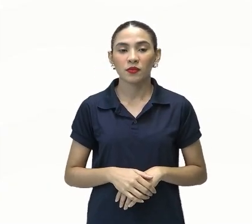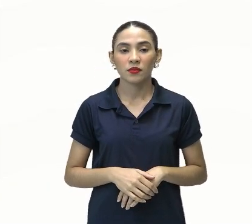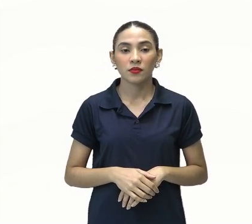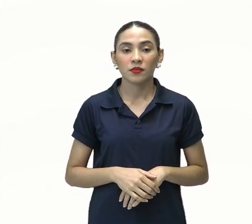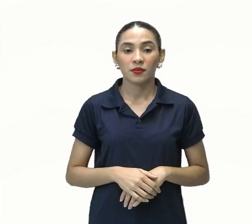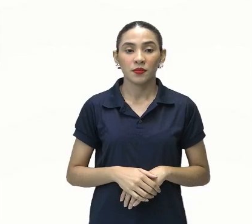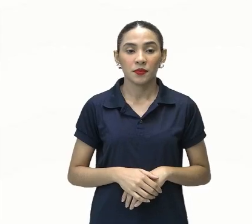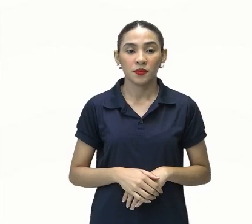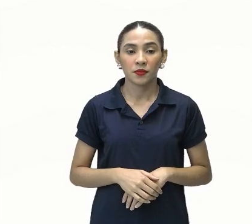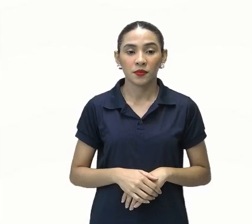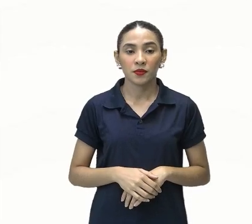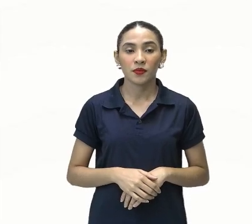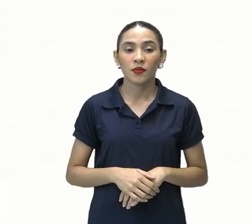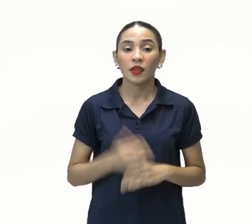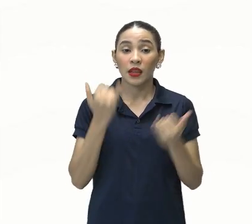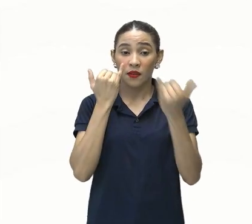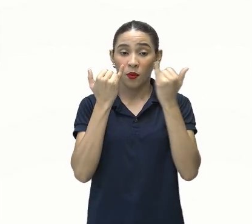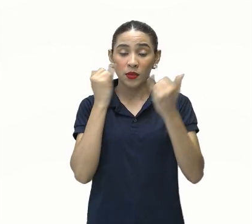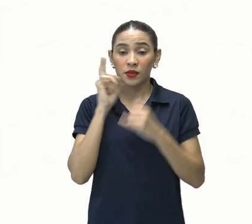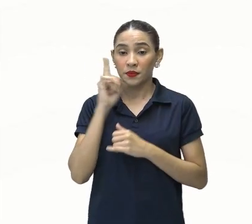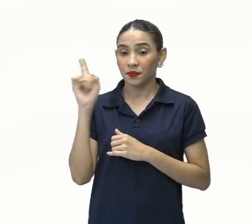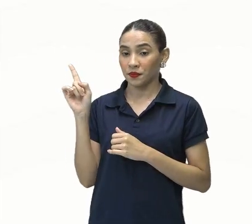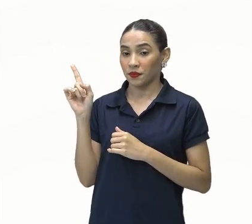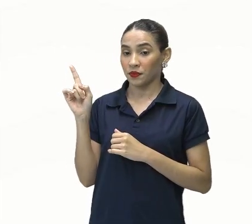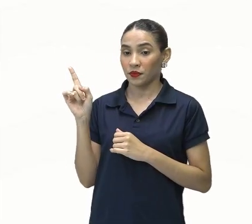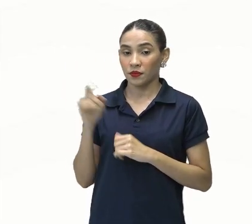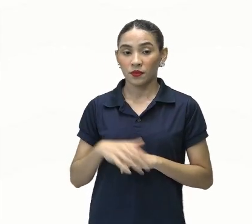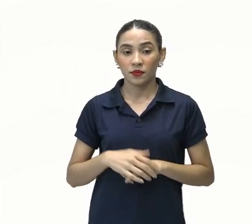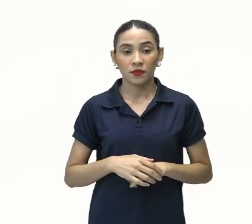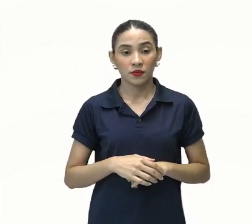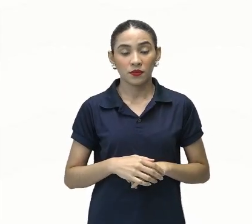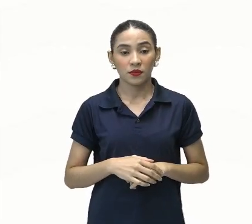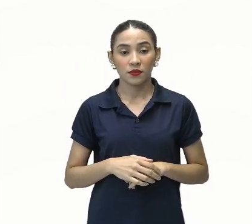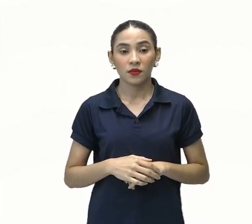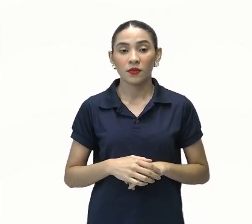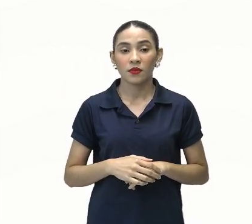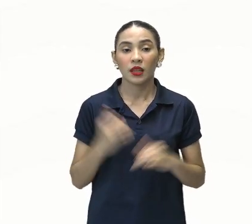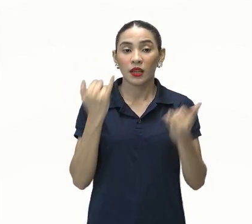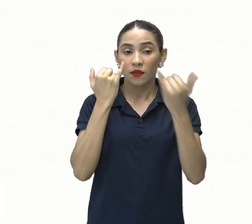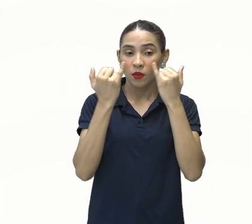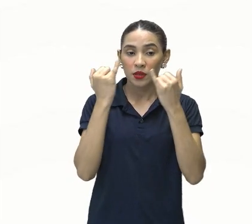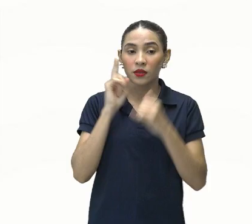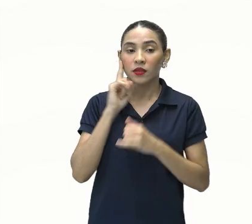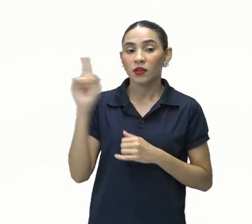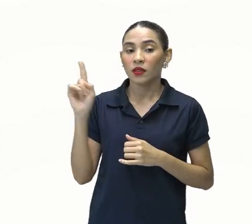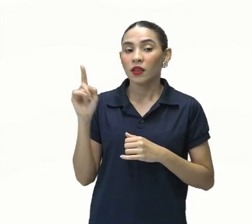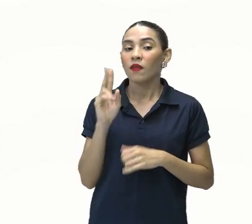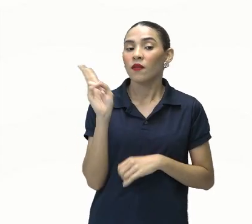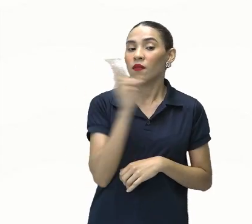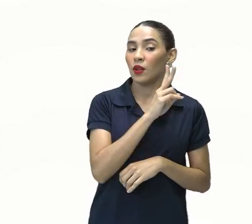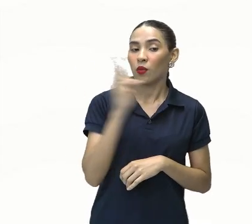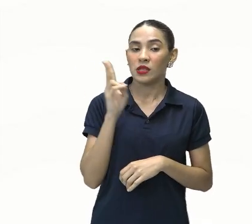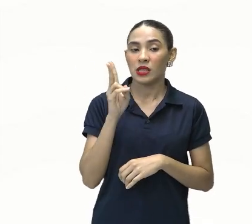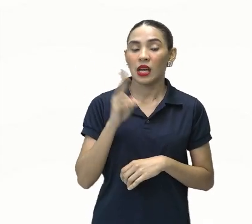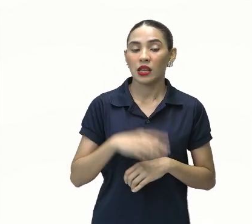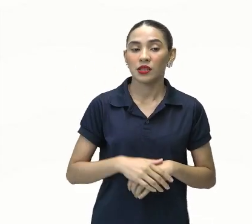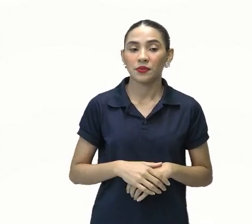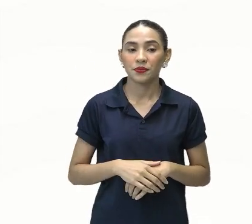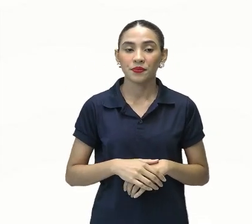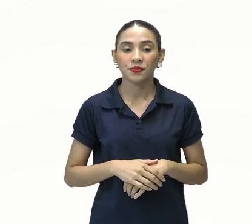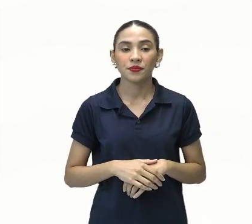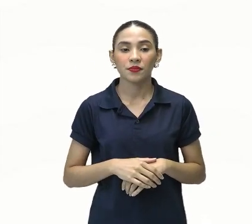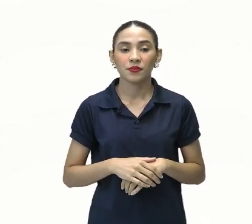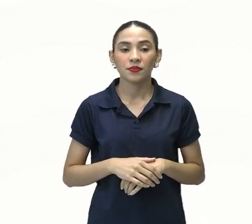as minhas informações, tá? Aqui a minha informação de velocidade